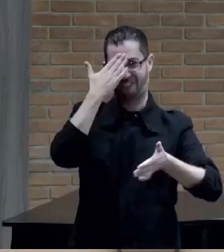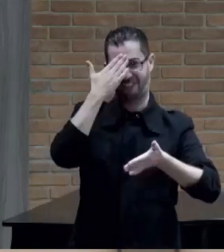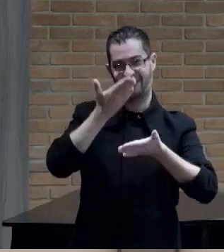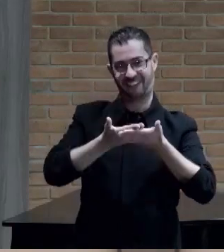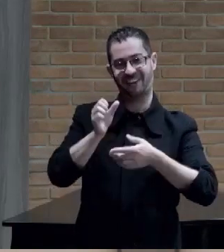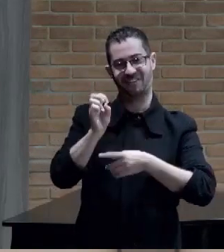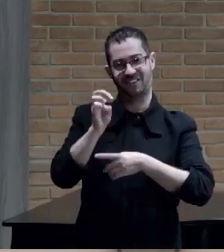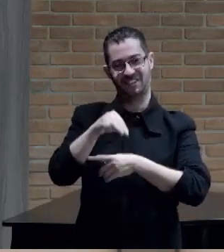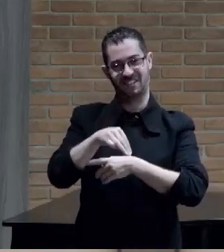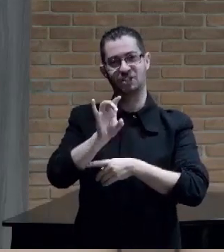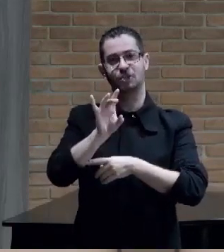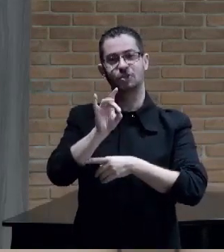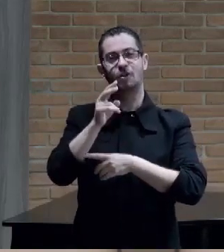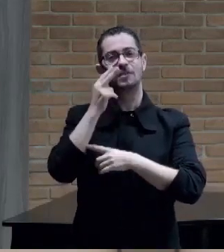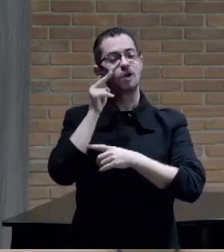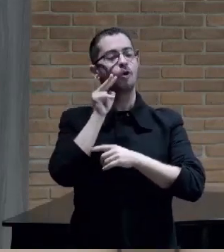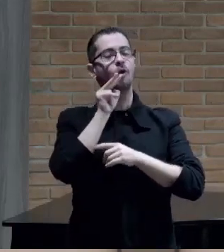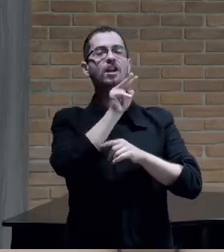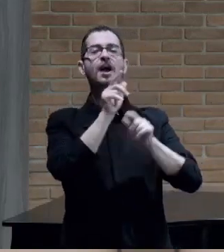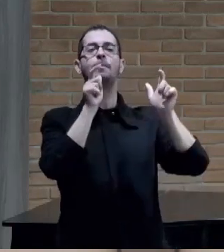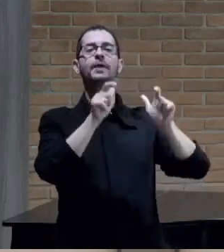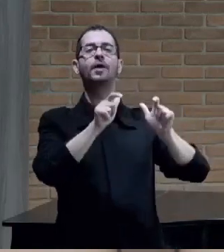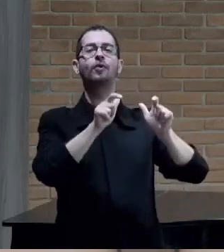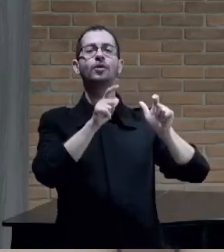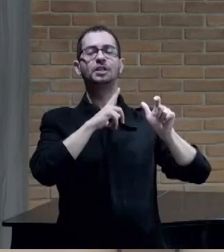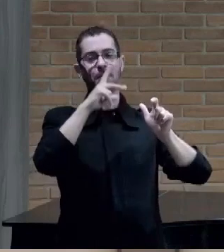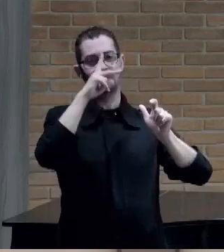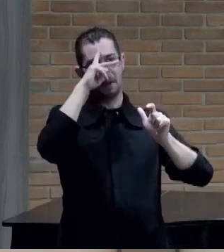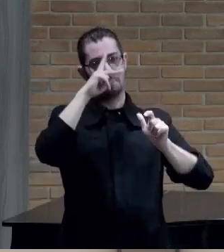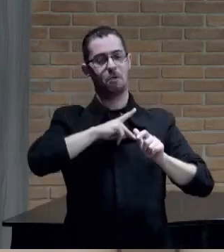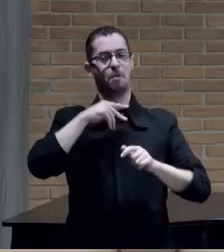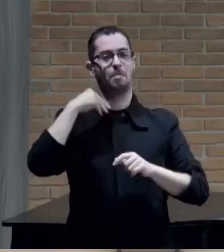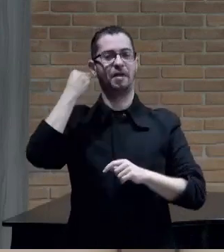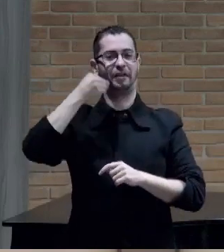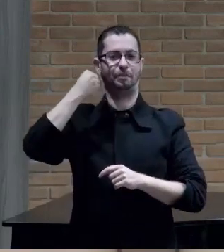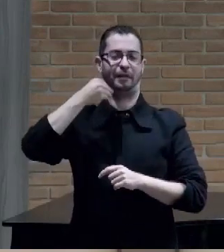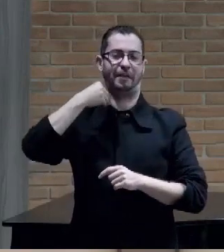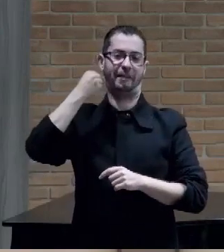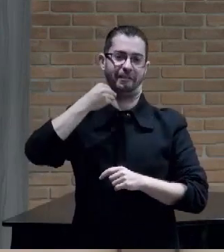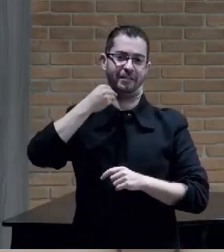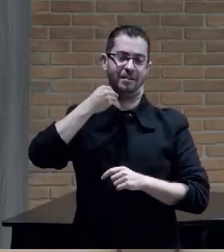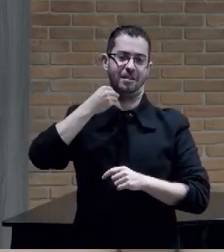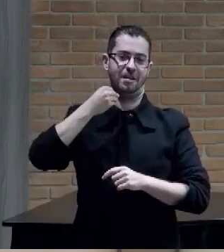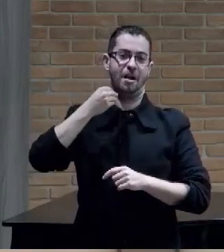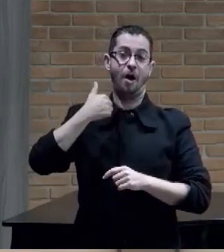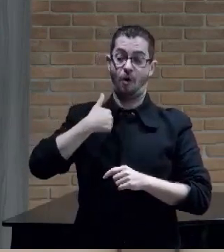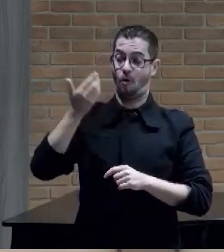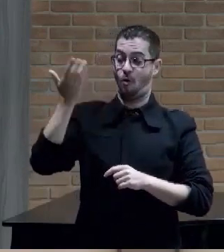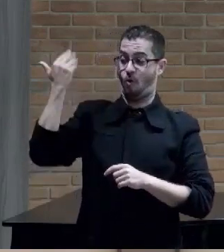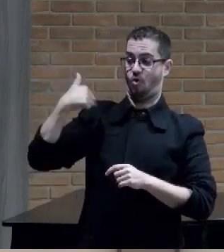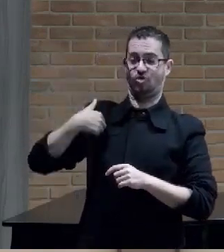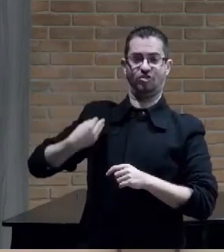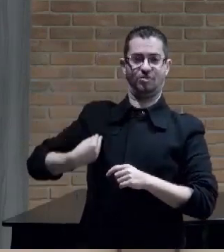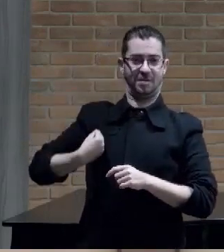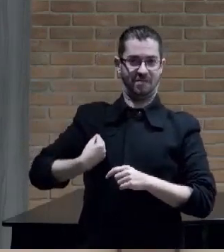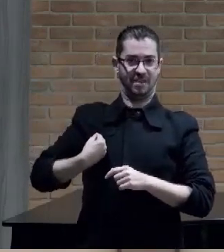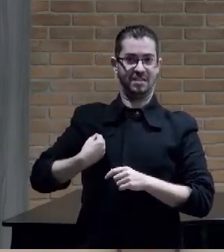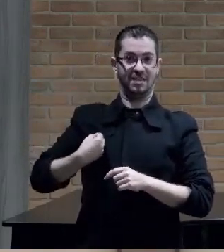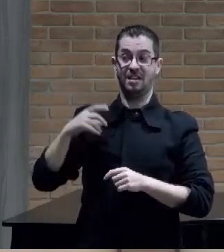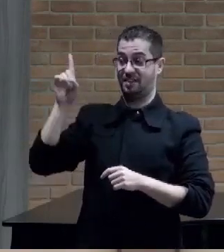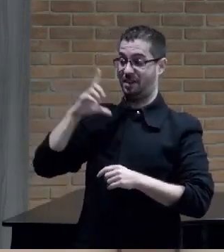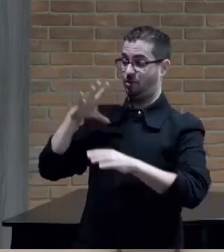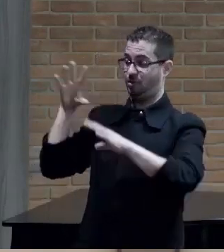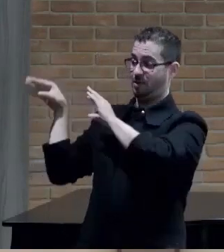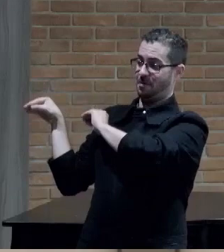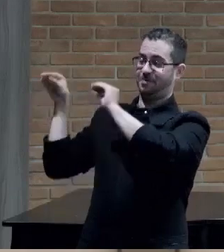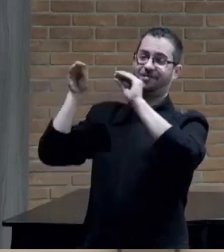você olhar para onde? Para a sua própria experiência. Da onde você veio, da onde o Senhor te tirou e o que